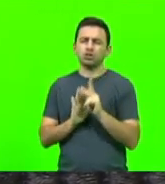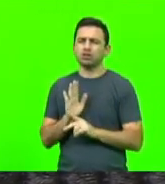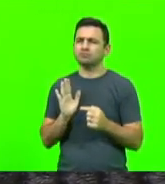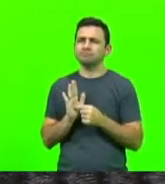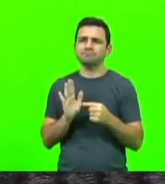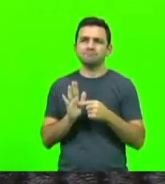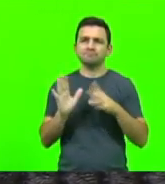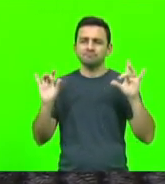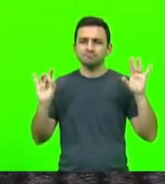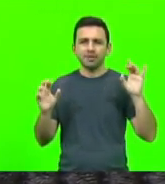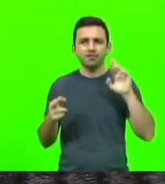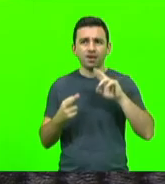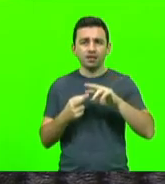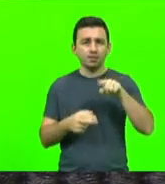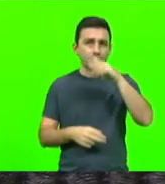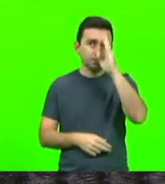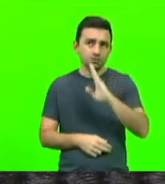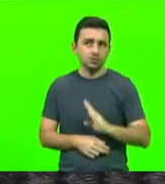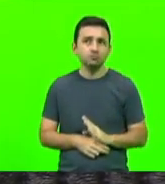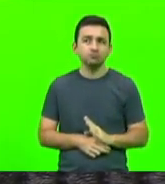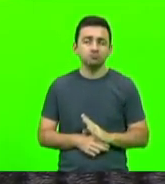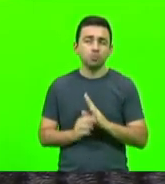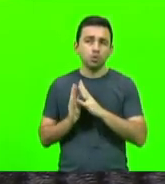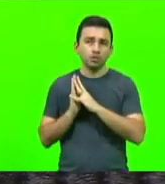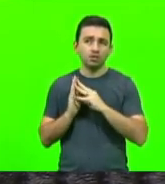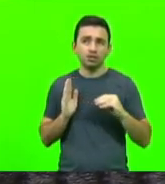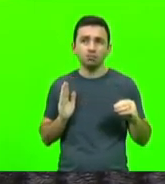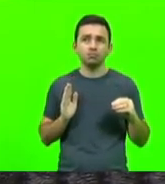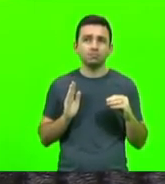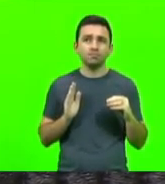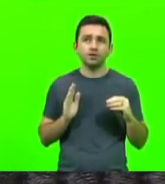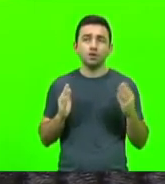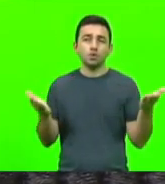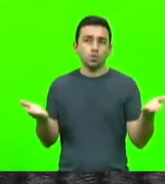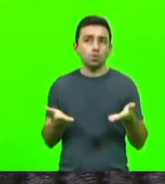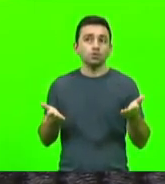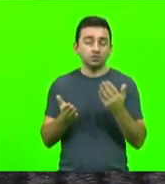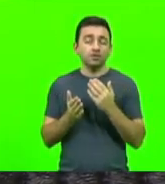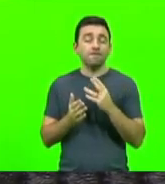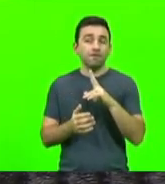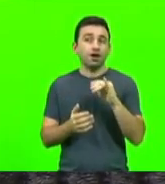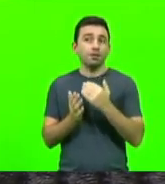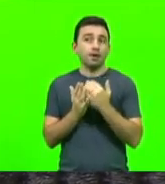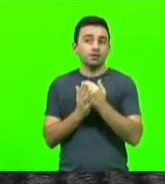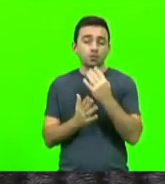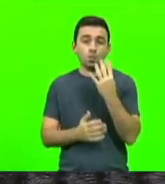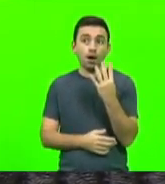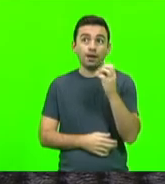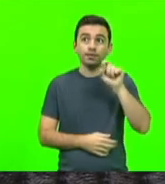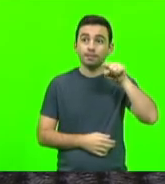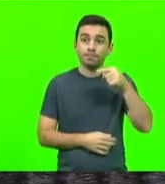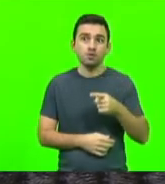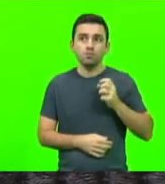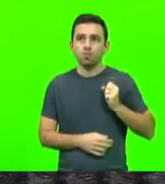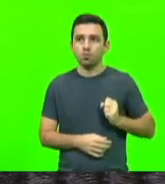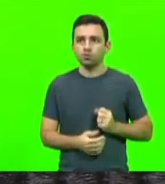que é referência para o Brasil. Acredito que hoje nós devemos ultrapassar aí 40 mil bolsas de estudo e